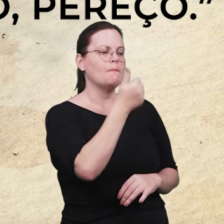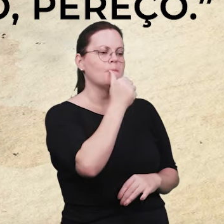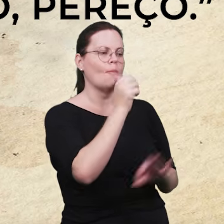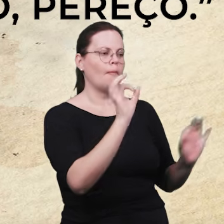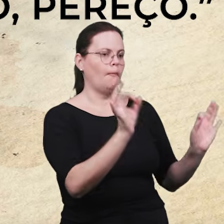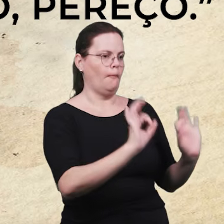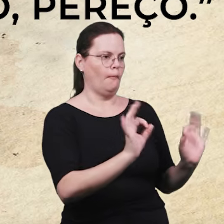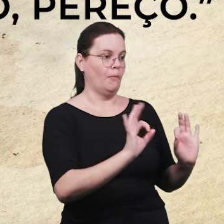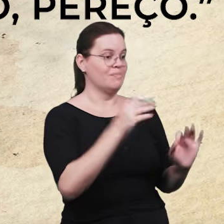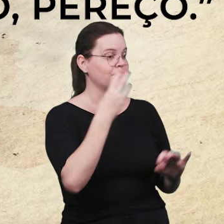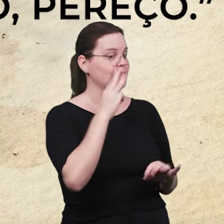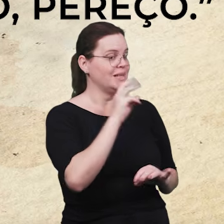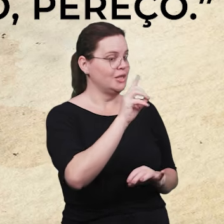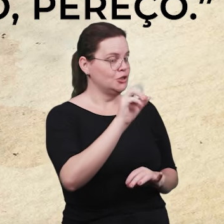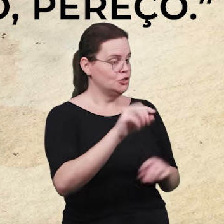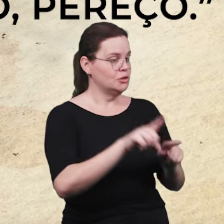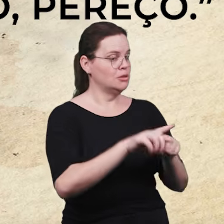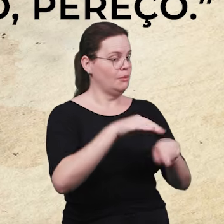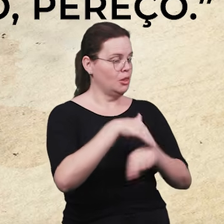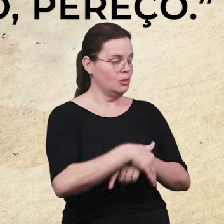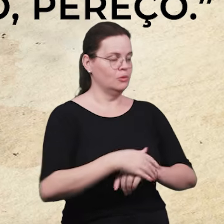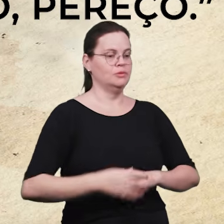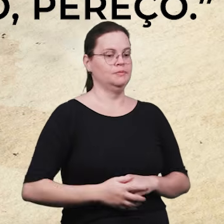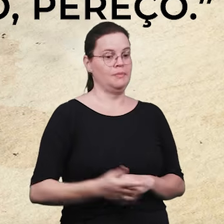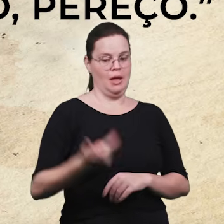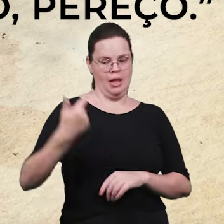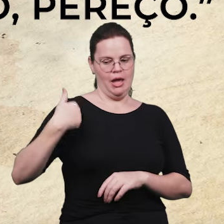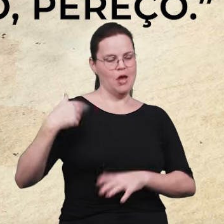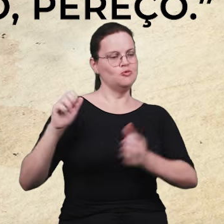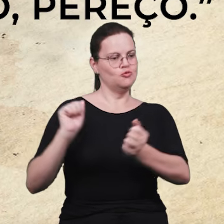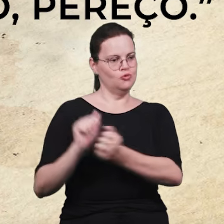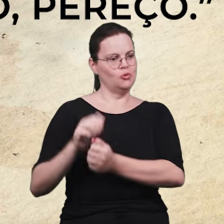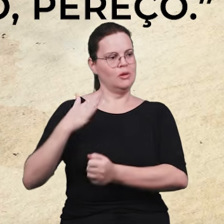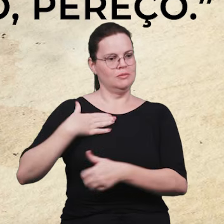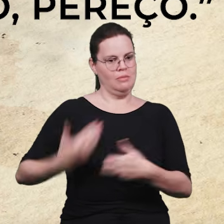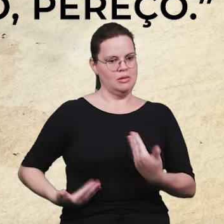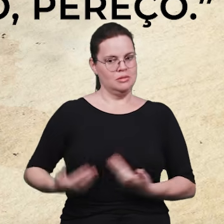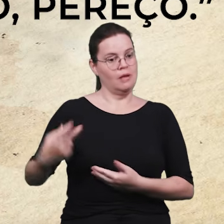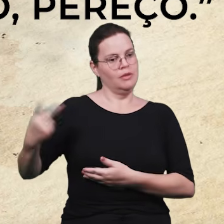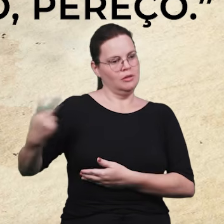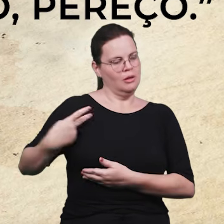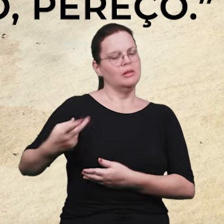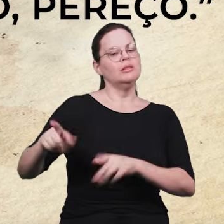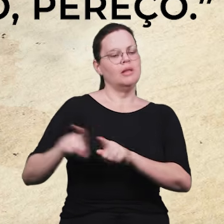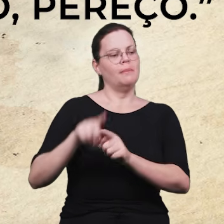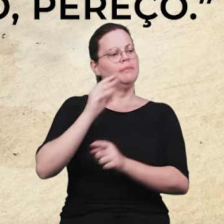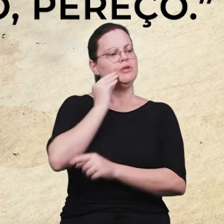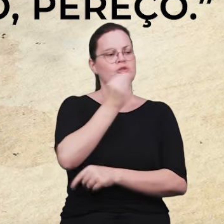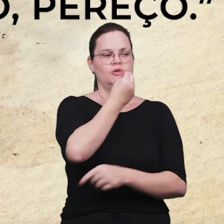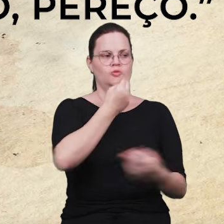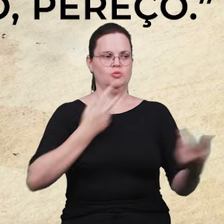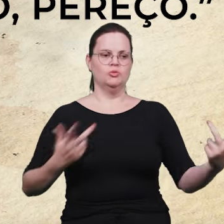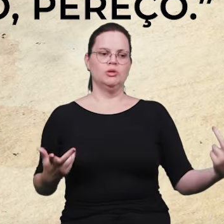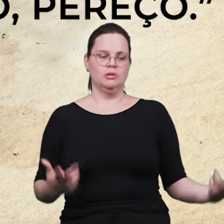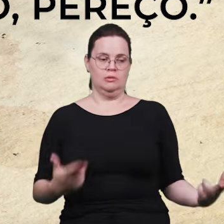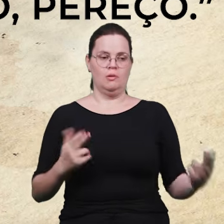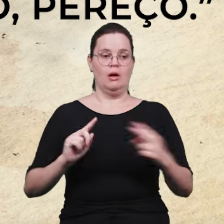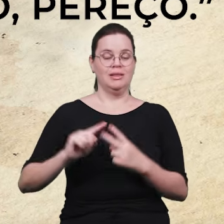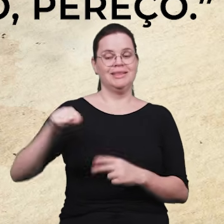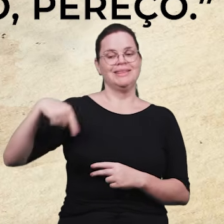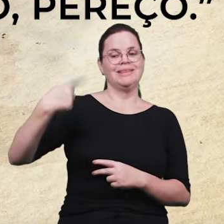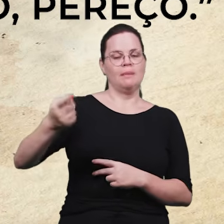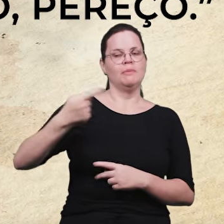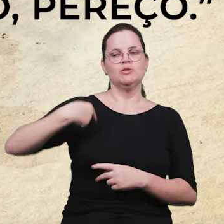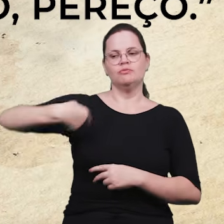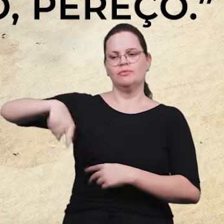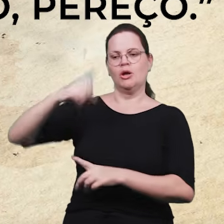dia, nem de noite. E eu e as minhas moças também assim jejuaremos, e assim irei